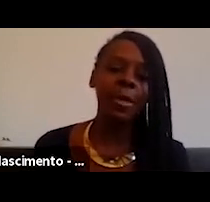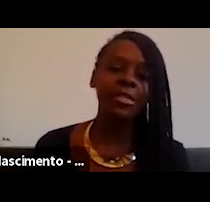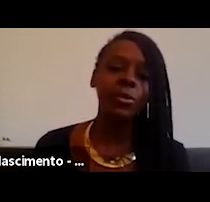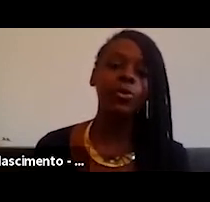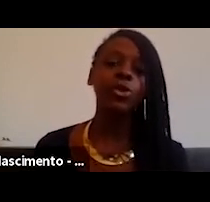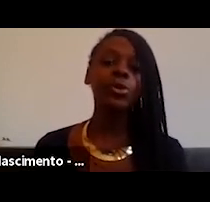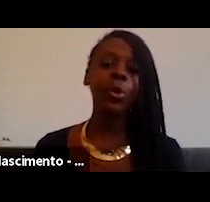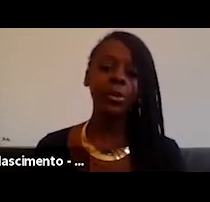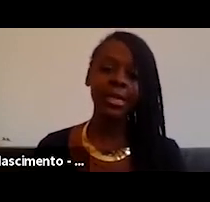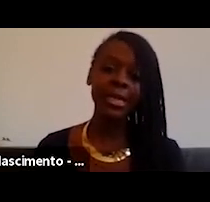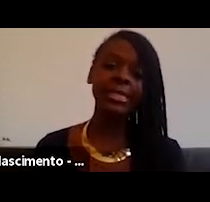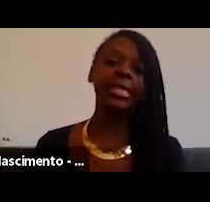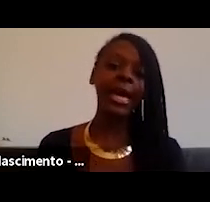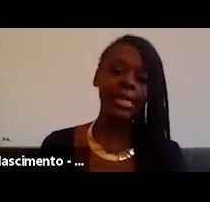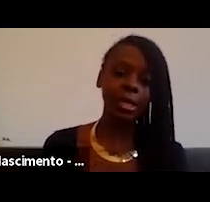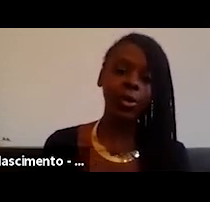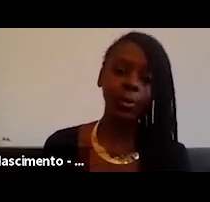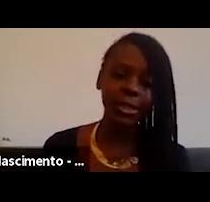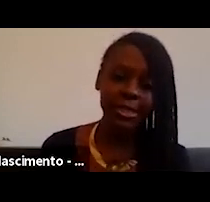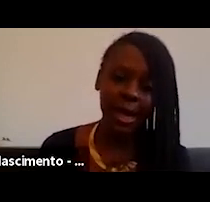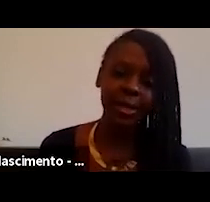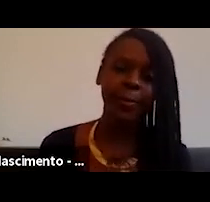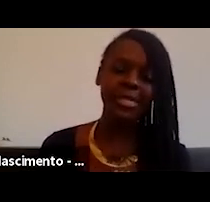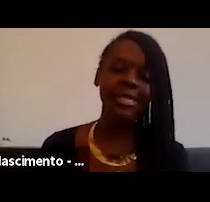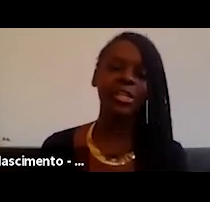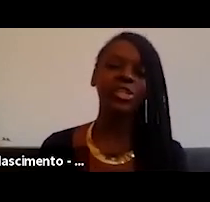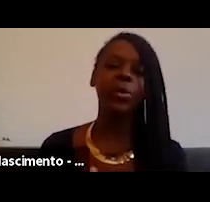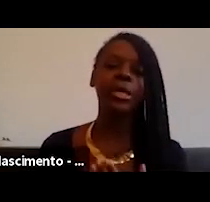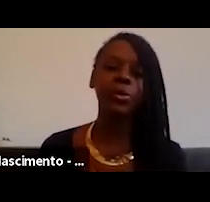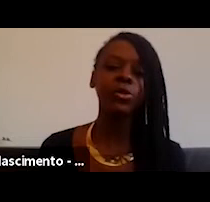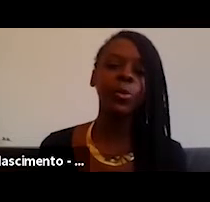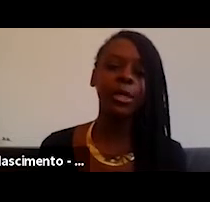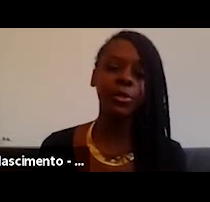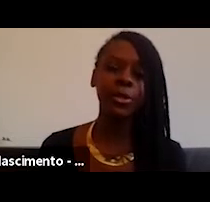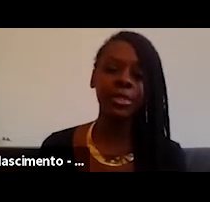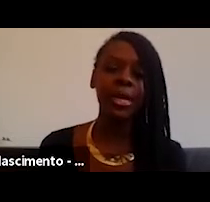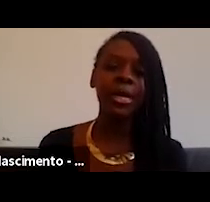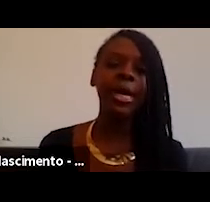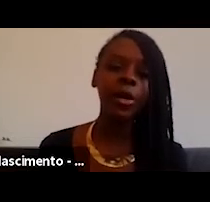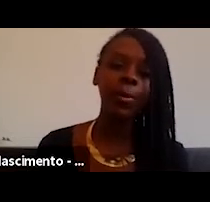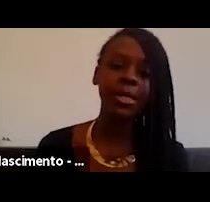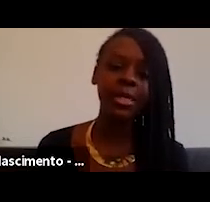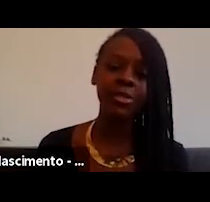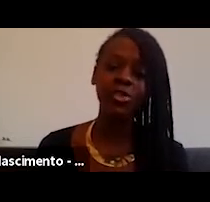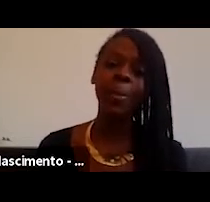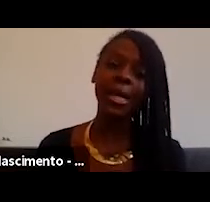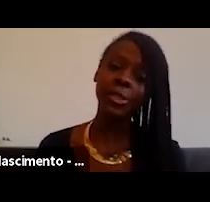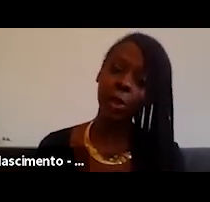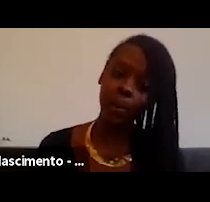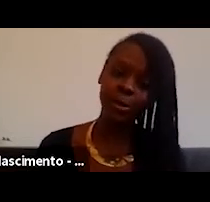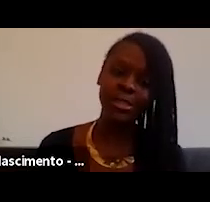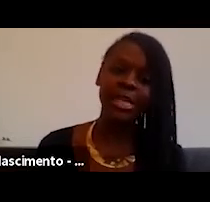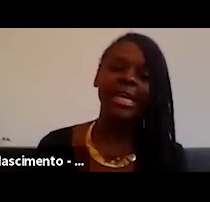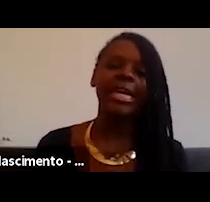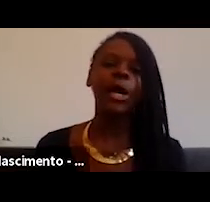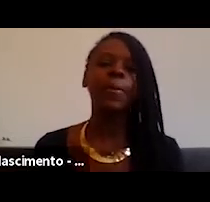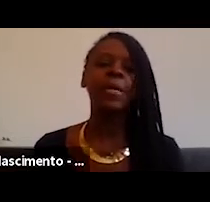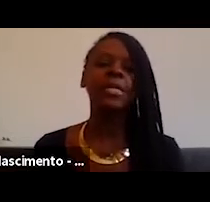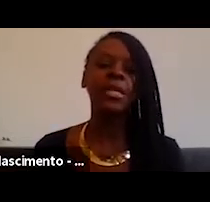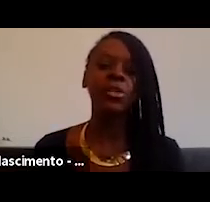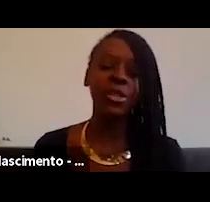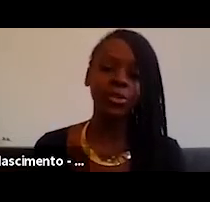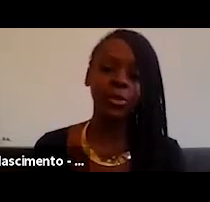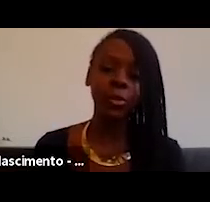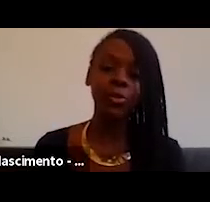a participação do Gilson Rodrigues, que é líder comunitário, presidente da União dos Moradores e Comerciantes de Paraisópolis. Ele